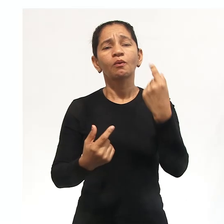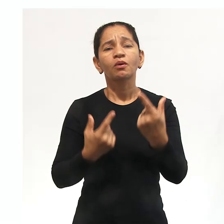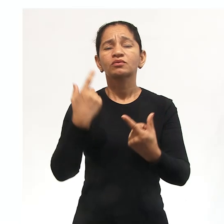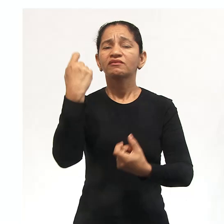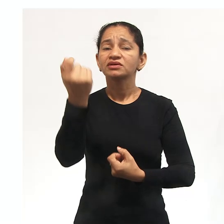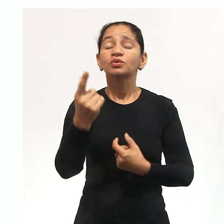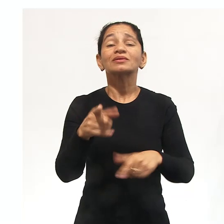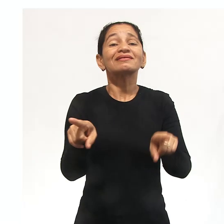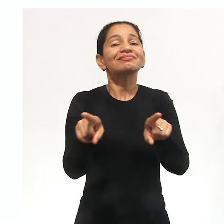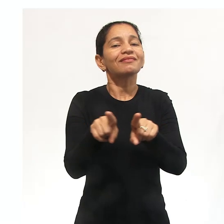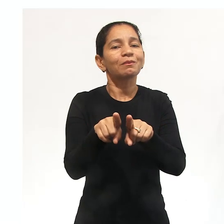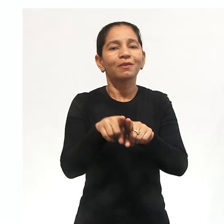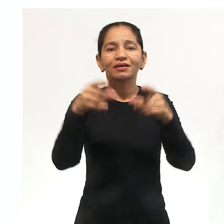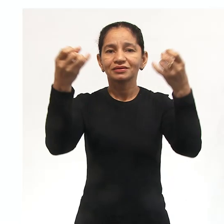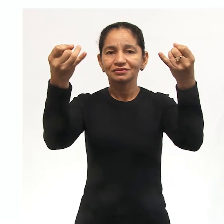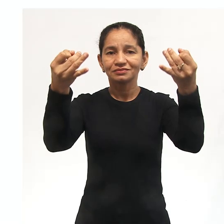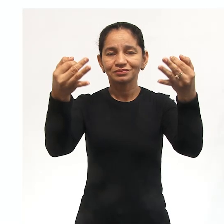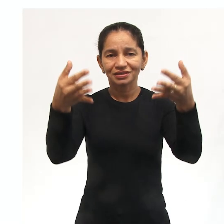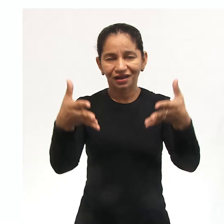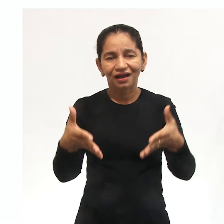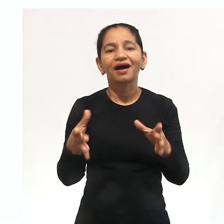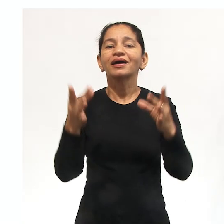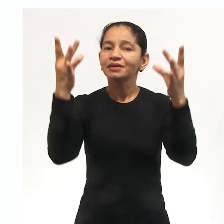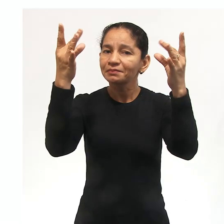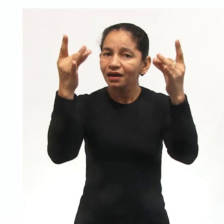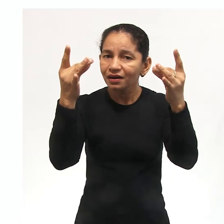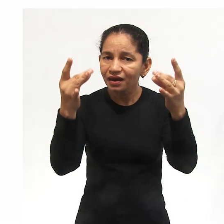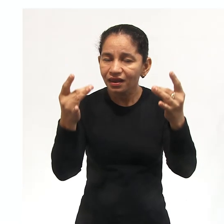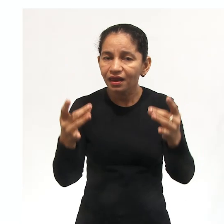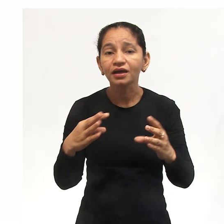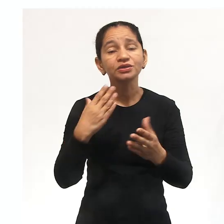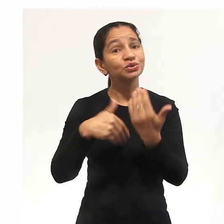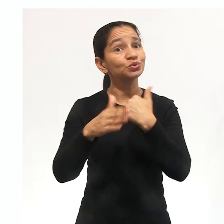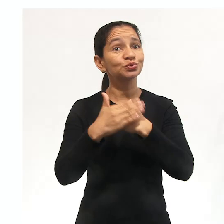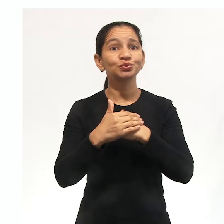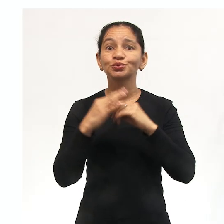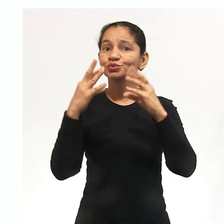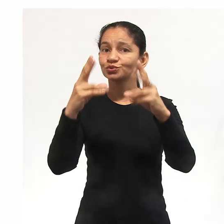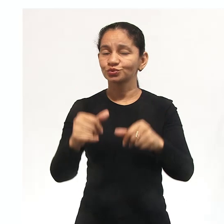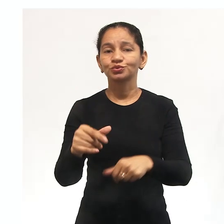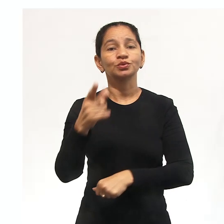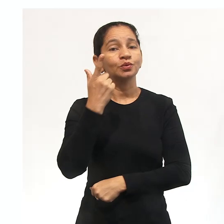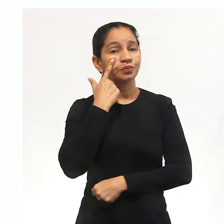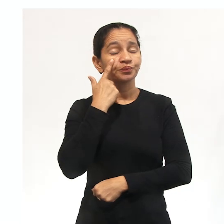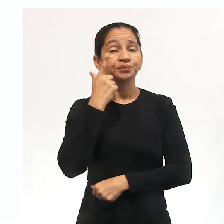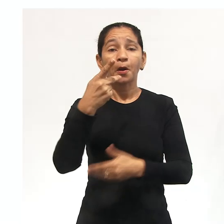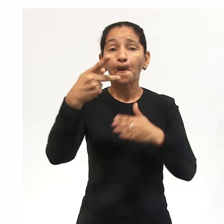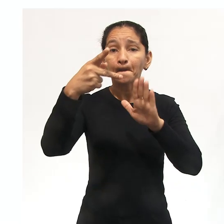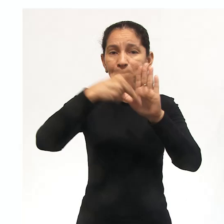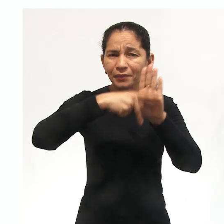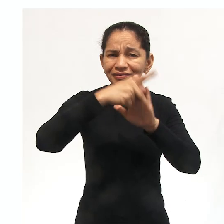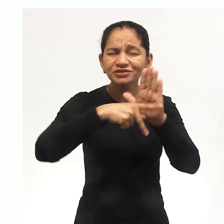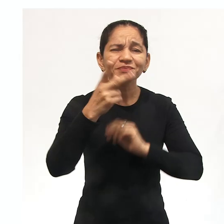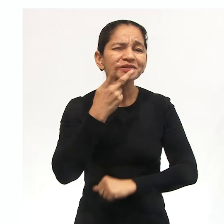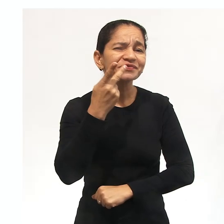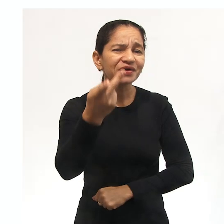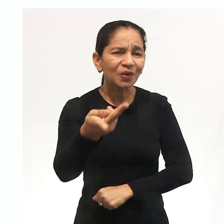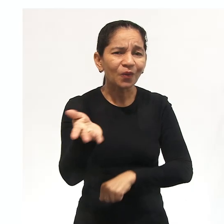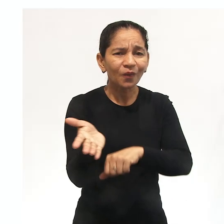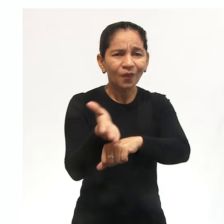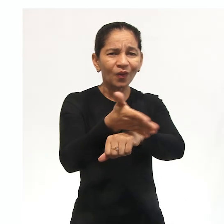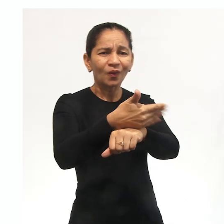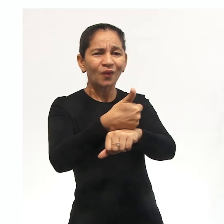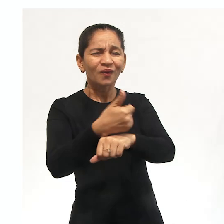uma exceção e uma exceção justificada. Olha só, a ata de preço também não